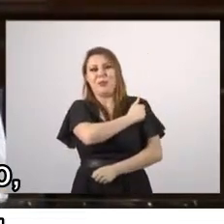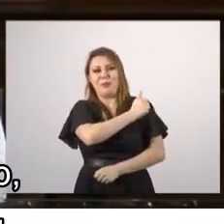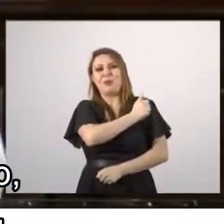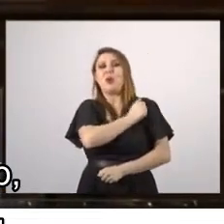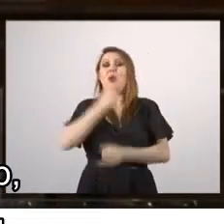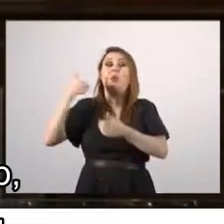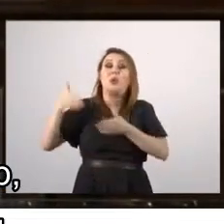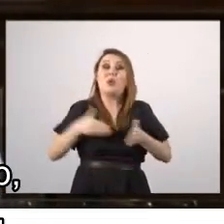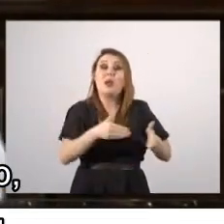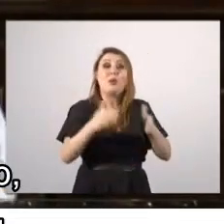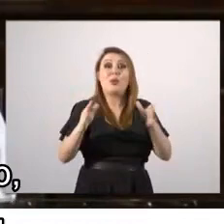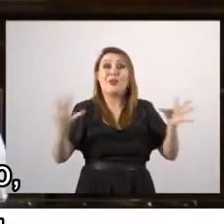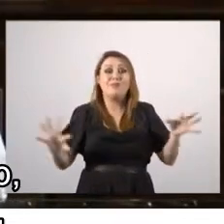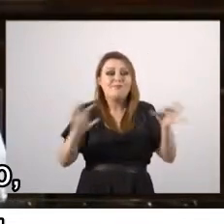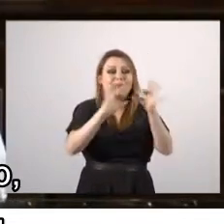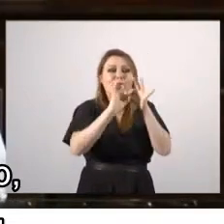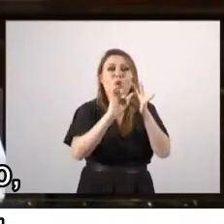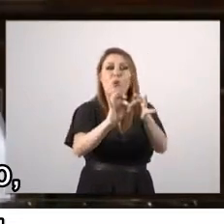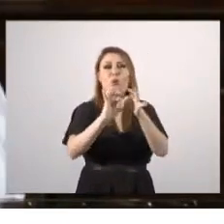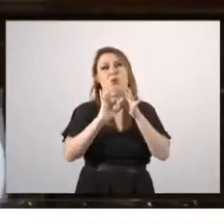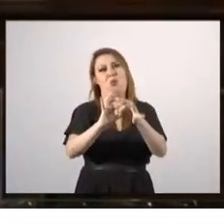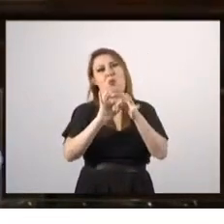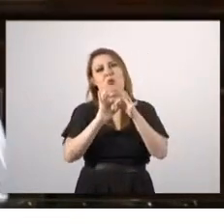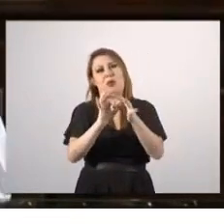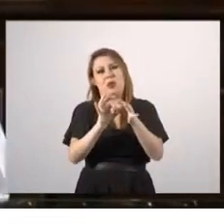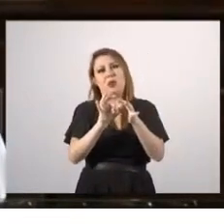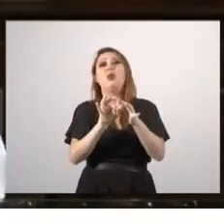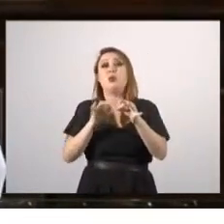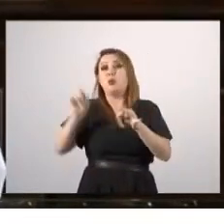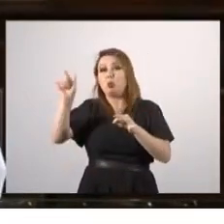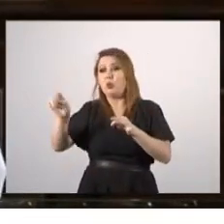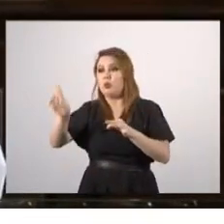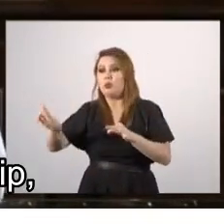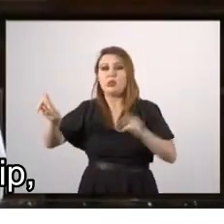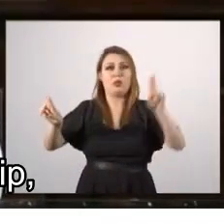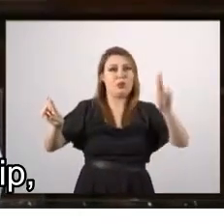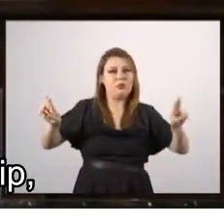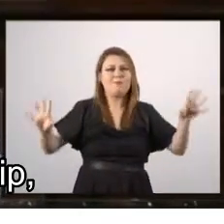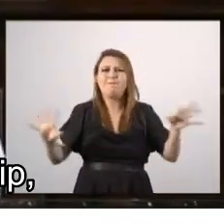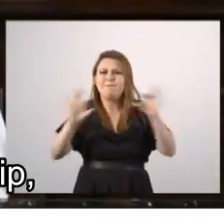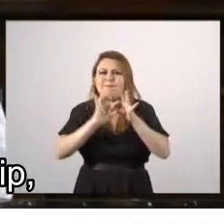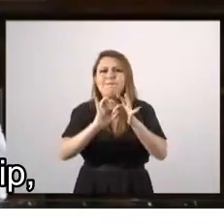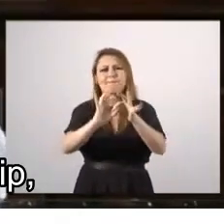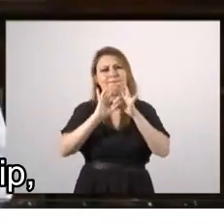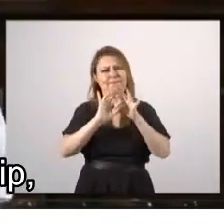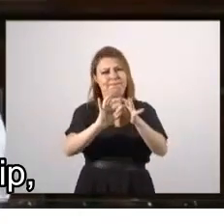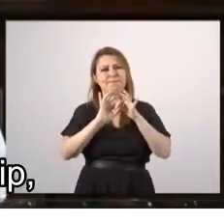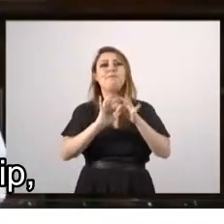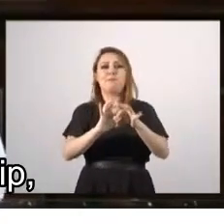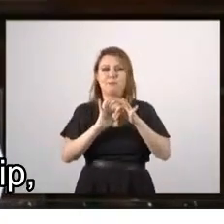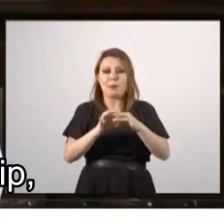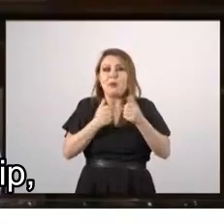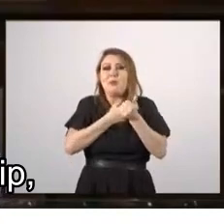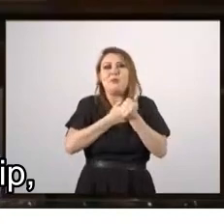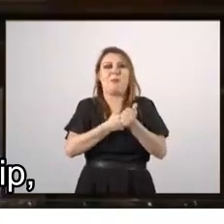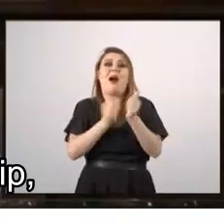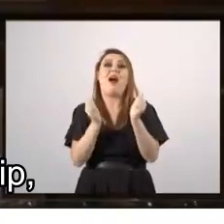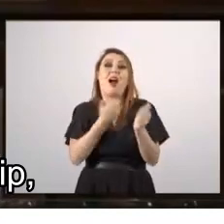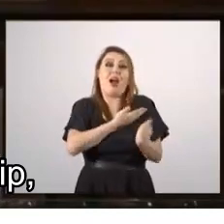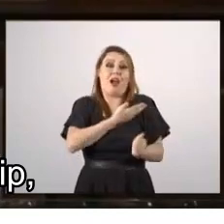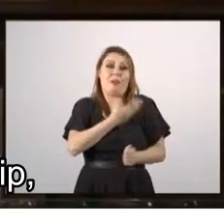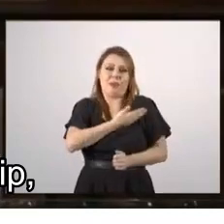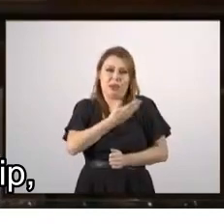de companheirismo, se é possível falar assim, entre entidades. Companheirismo, melhor parceria,